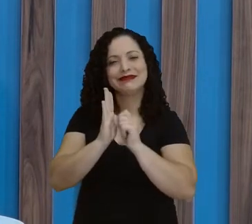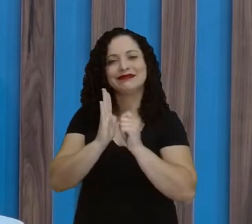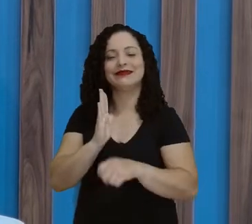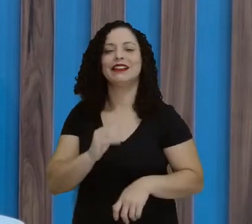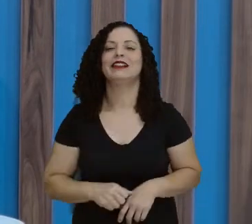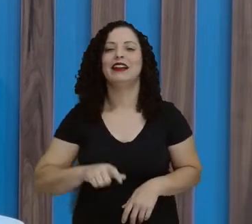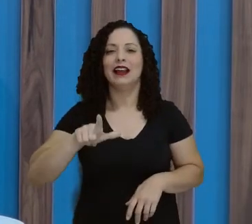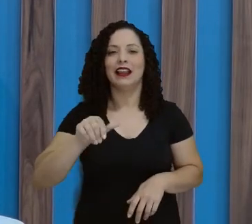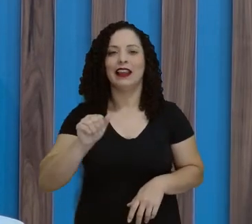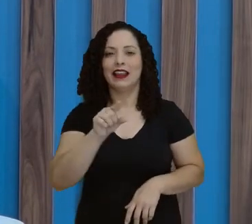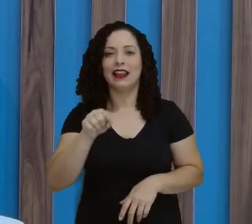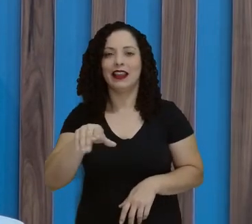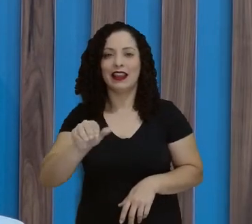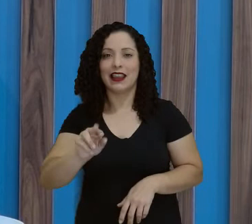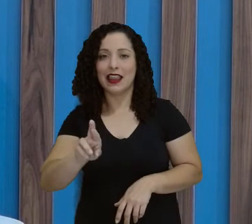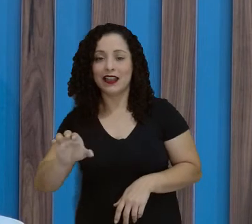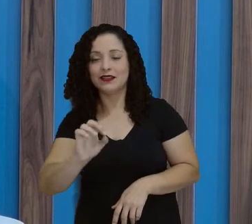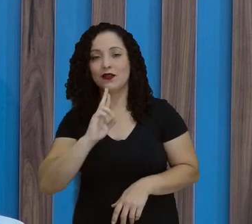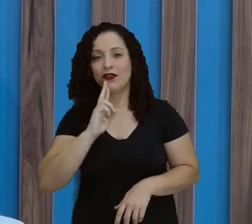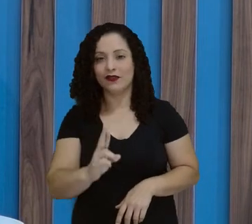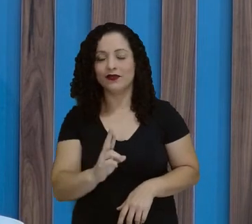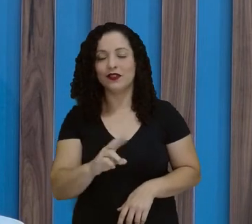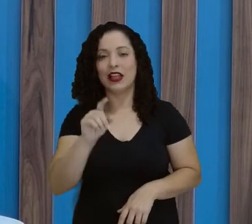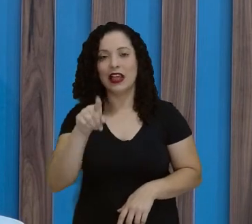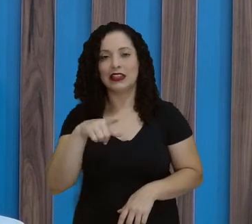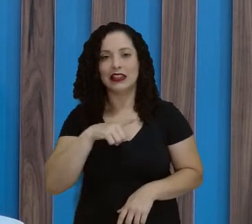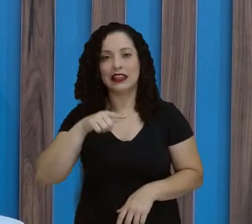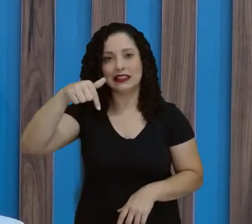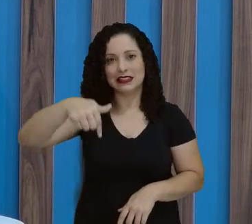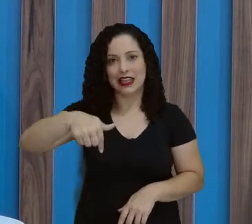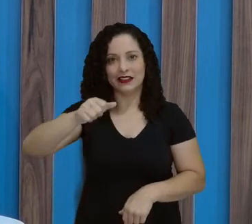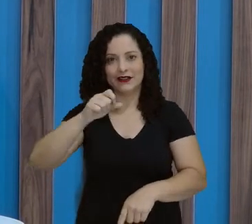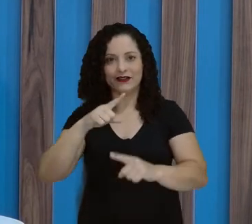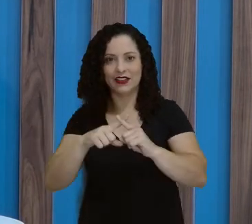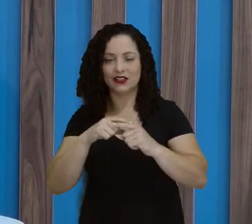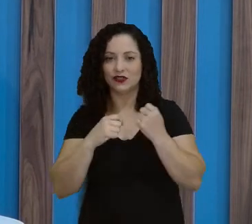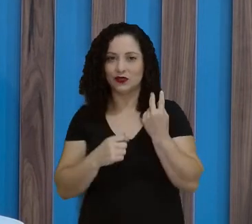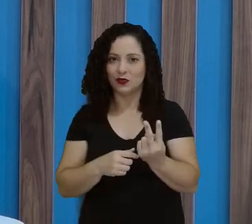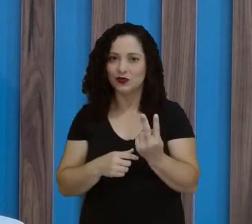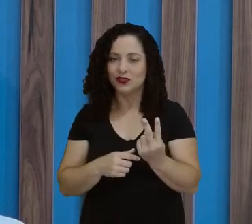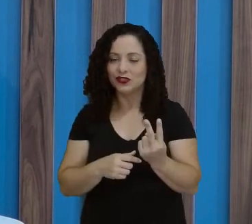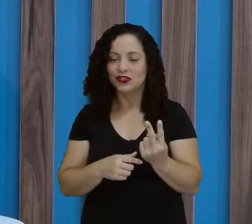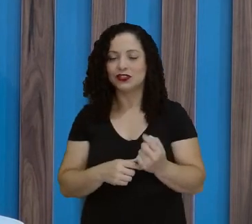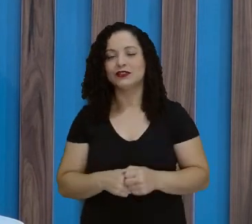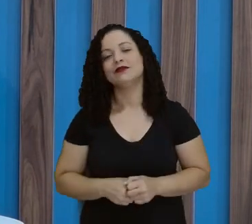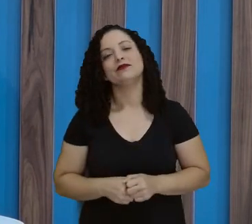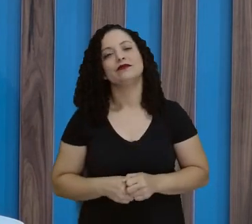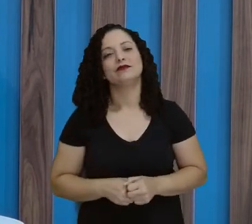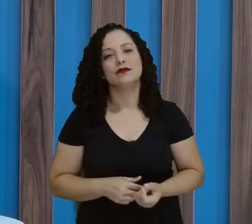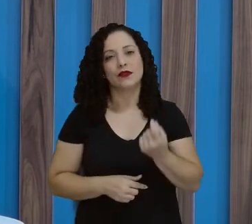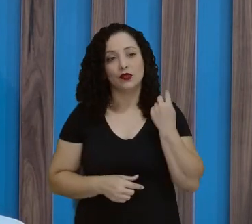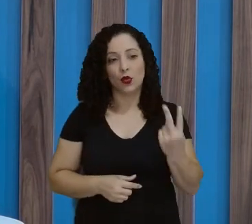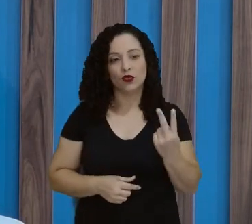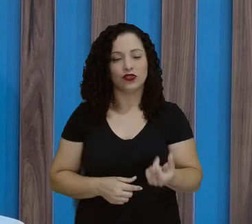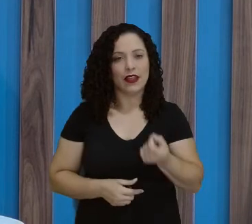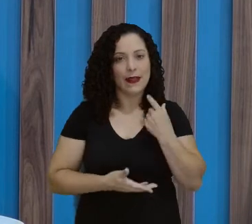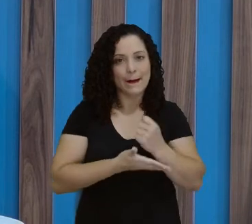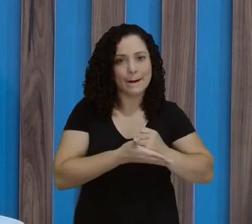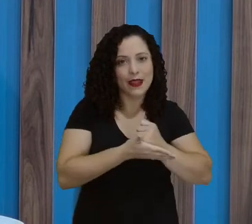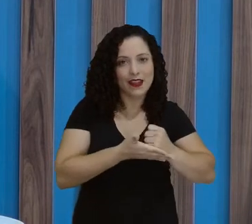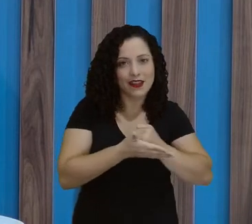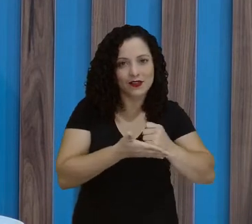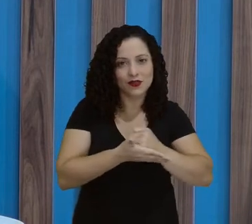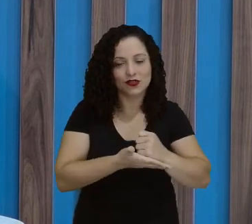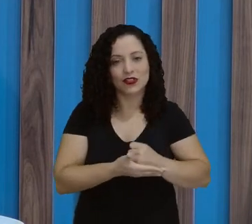o Lázaro disse que seriam 7 vezes de 2, né? No caso, 2 comprimidos, né? Por 7 dias,